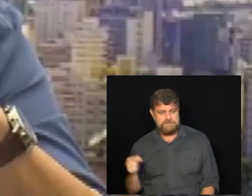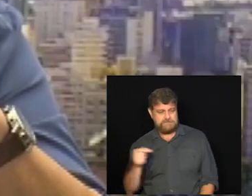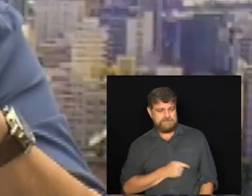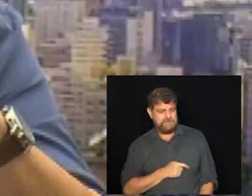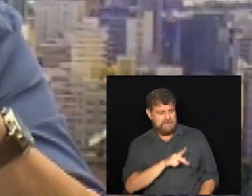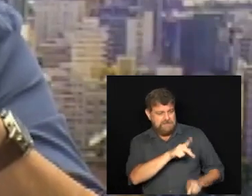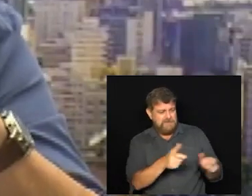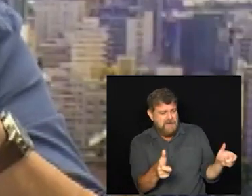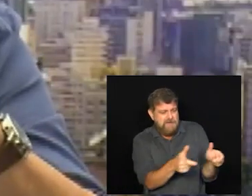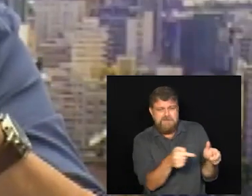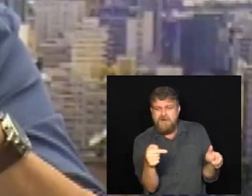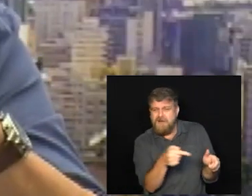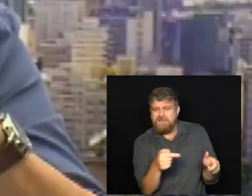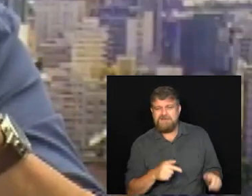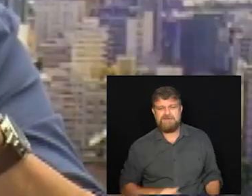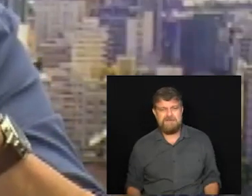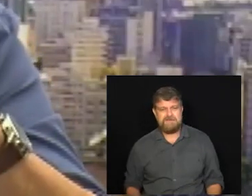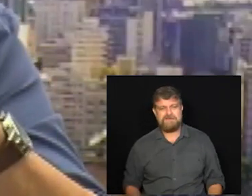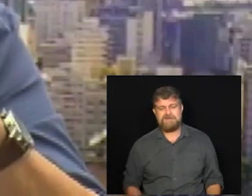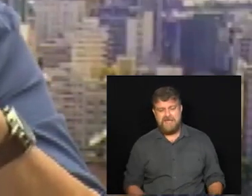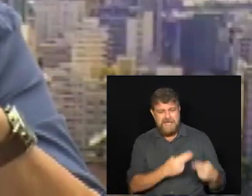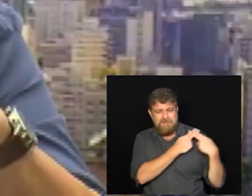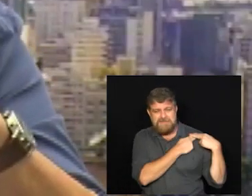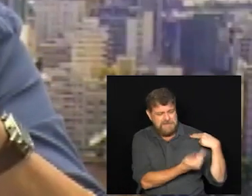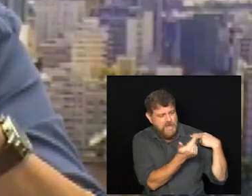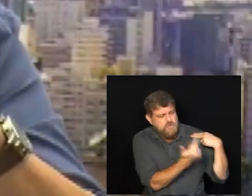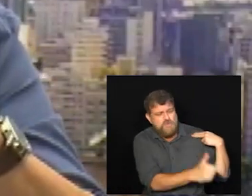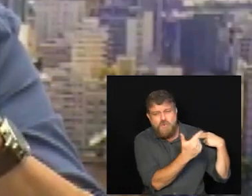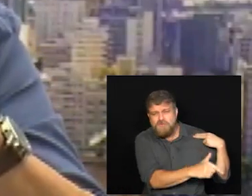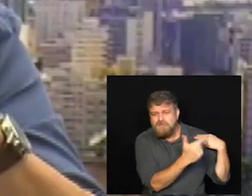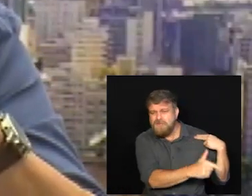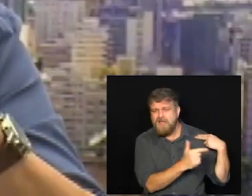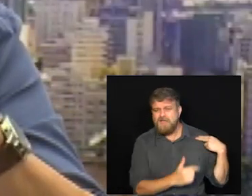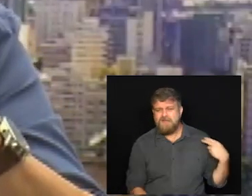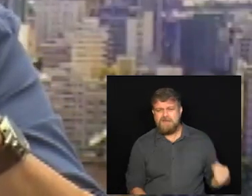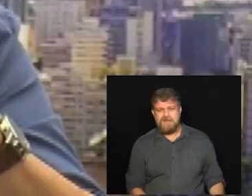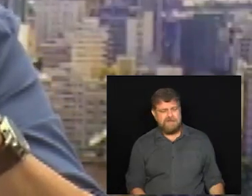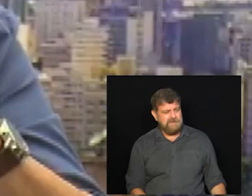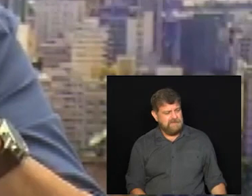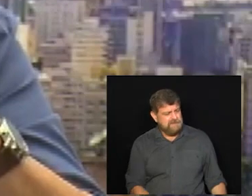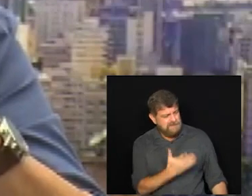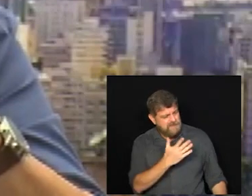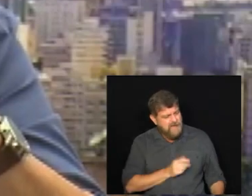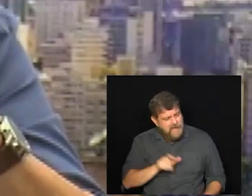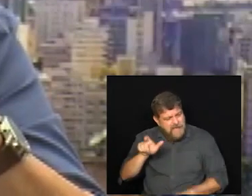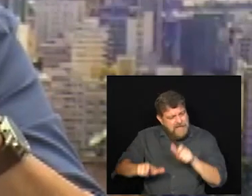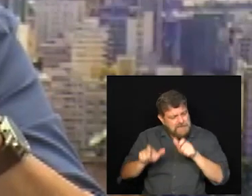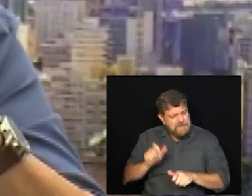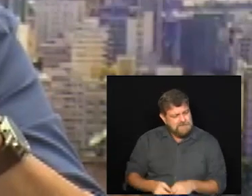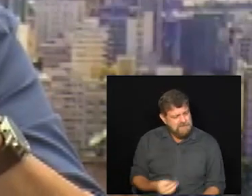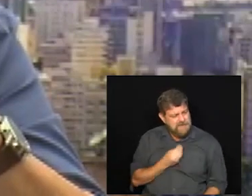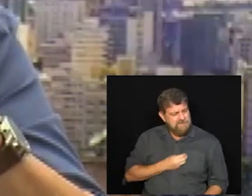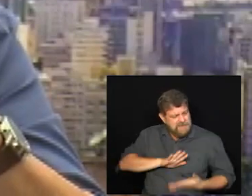da população está sendo totalmente irresponsável, colocando em risco a vida de pessoas.